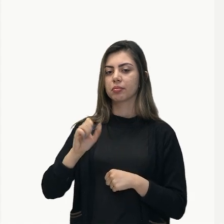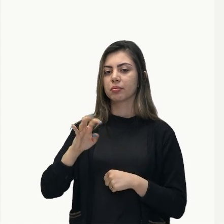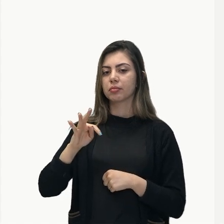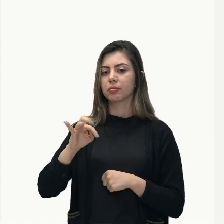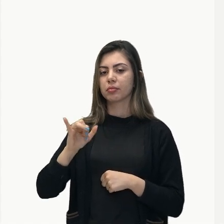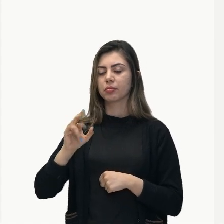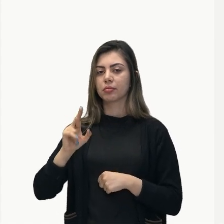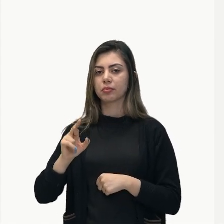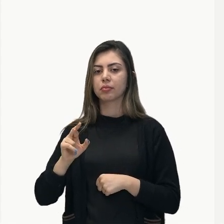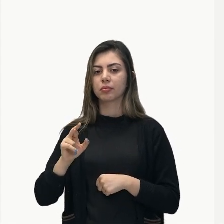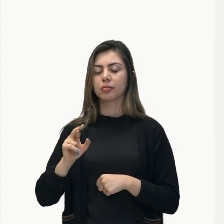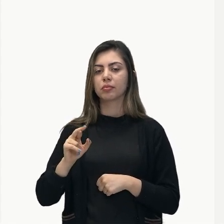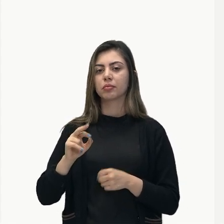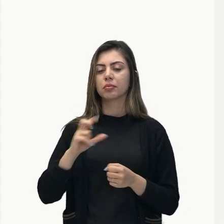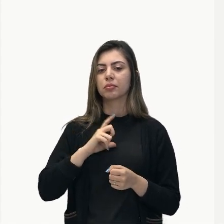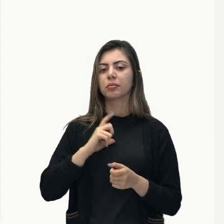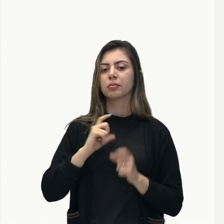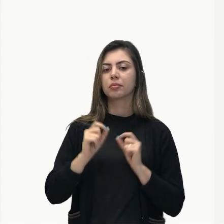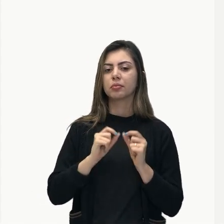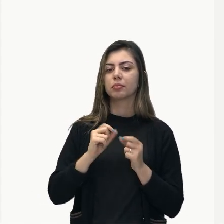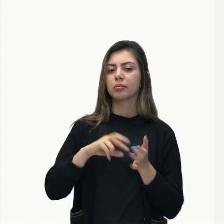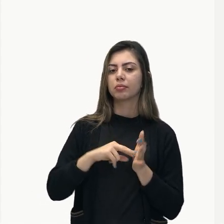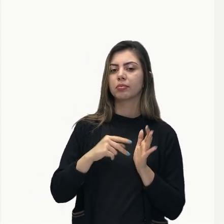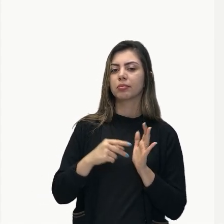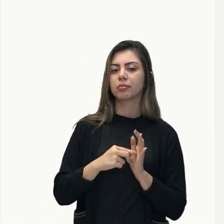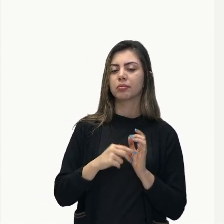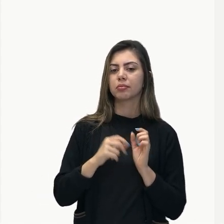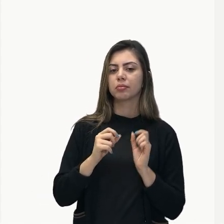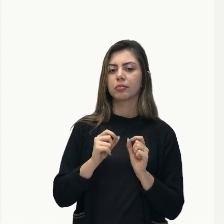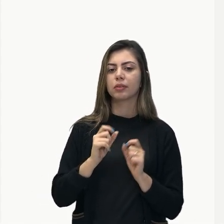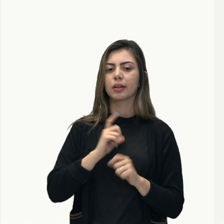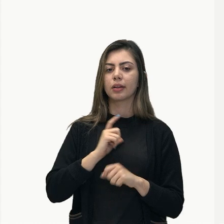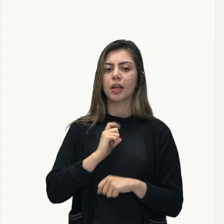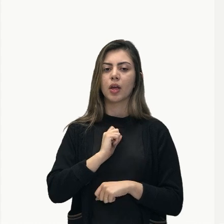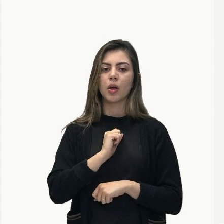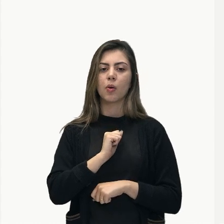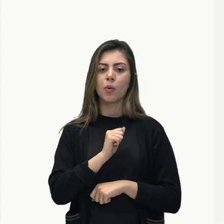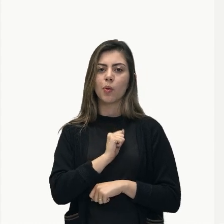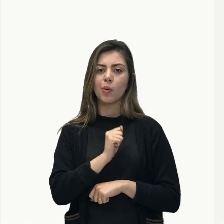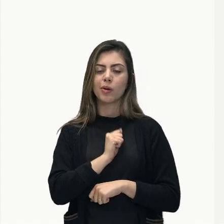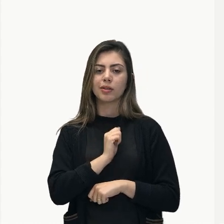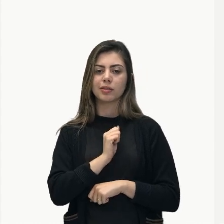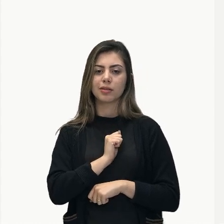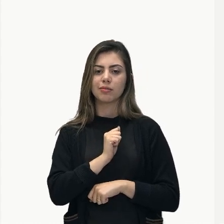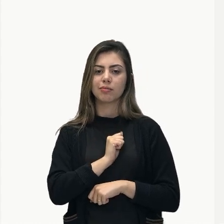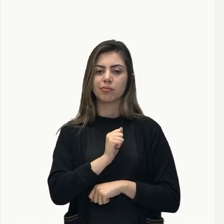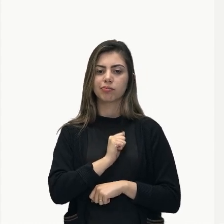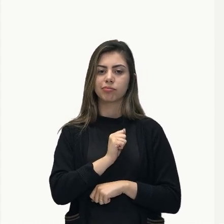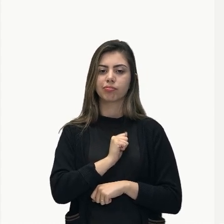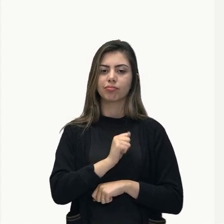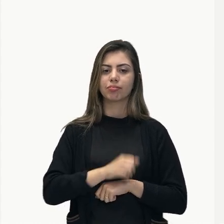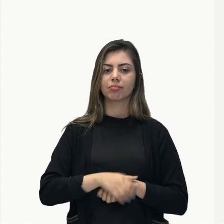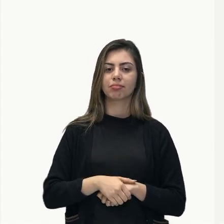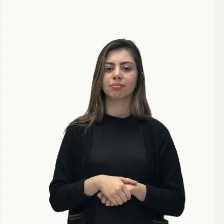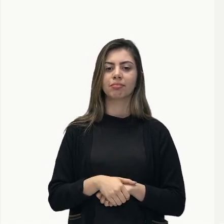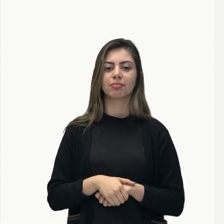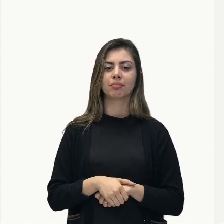é tocar. O coração bate. El coração late. À